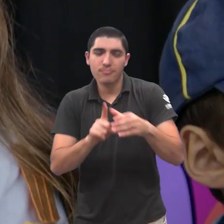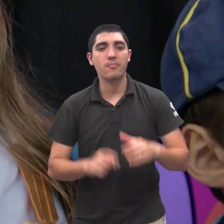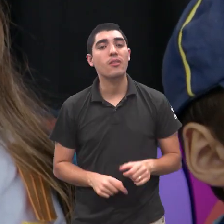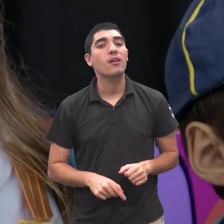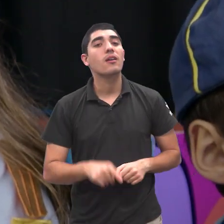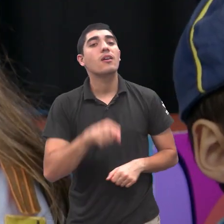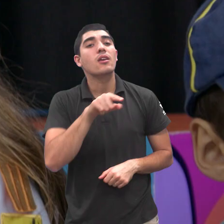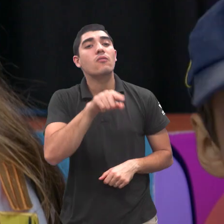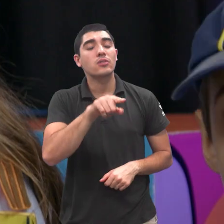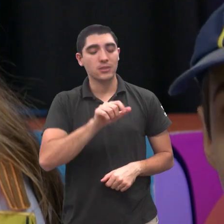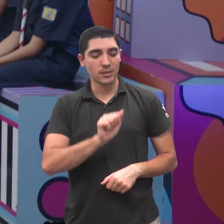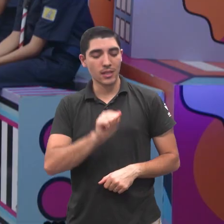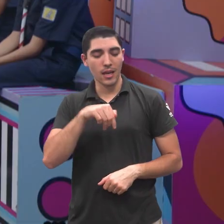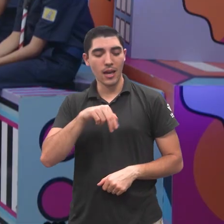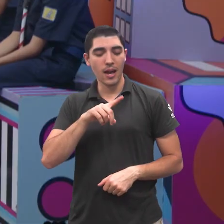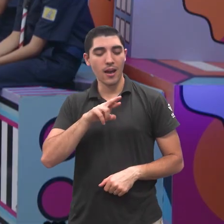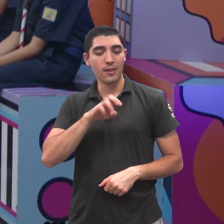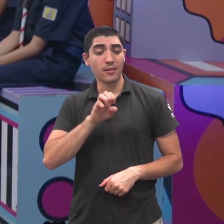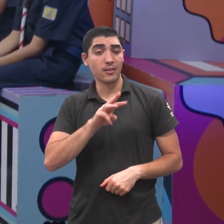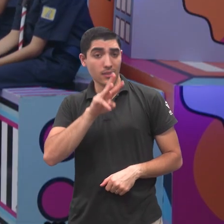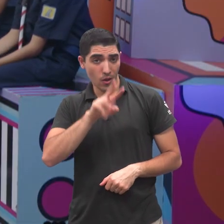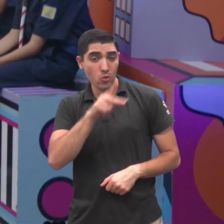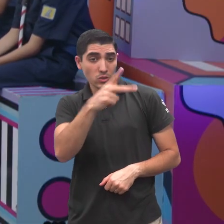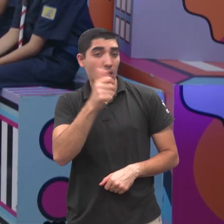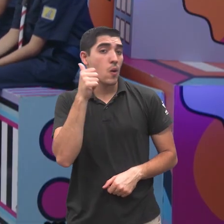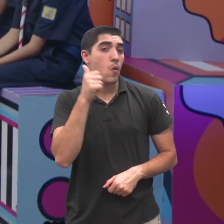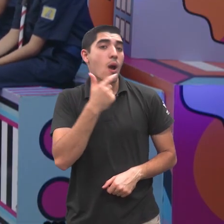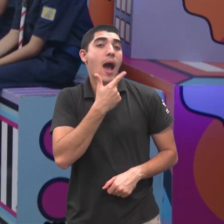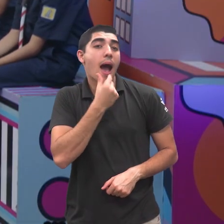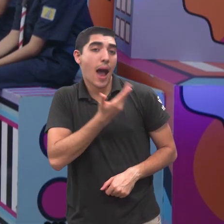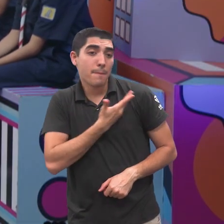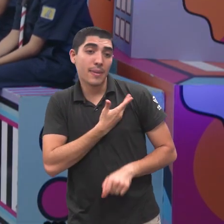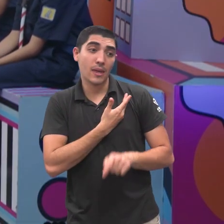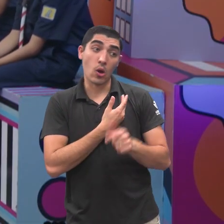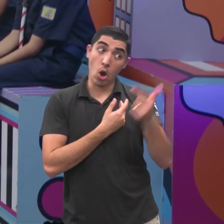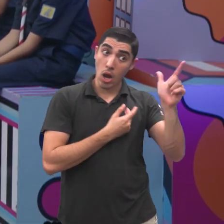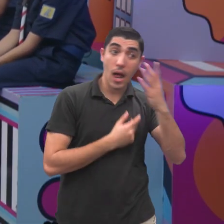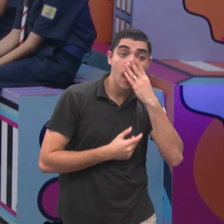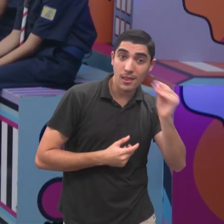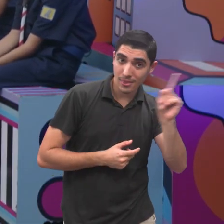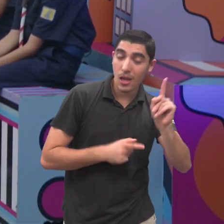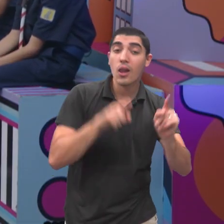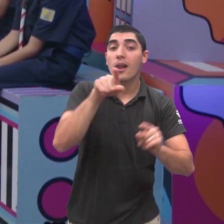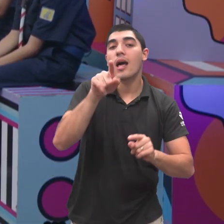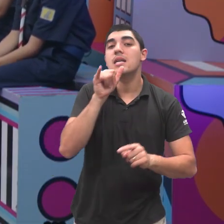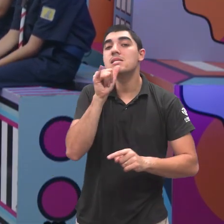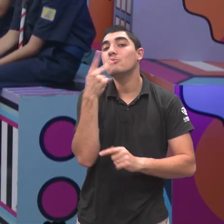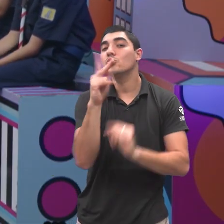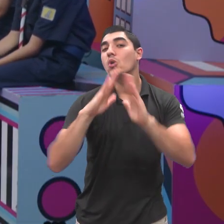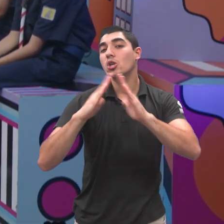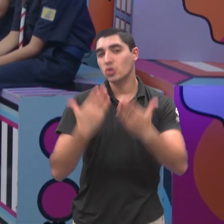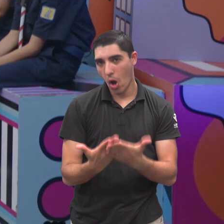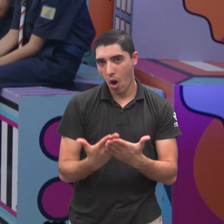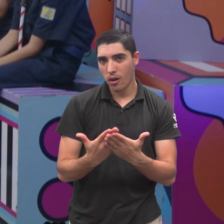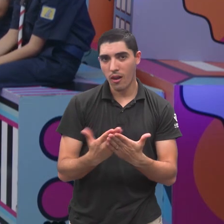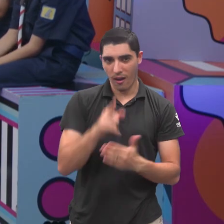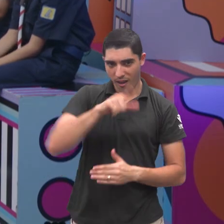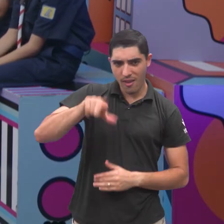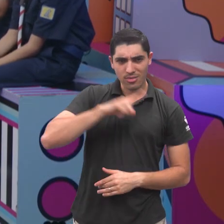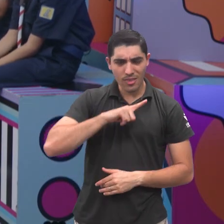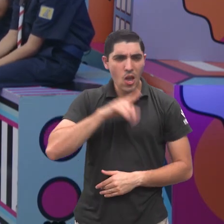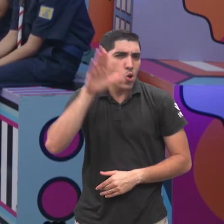as pessoas. amigos, Andrew, também são, assim, curiosos, querem saber, aqueles que não são os lobinhos, né? Seus amigos da escola ou de outros lugares